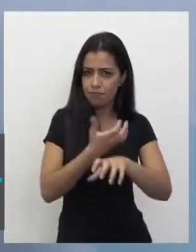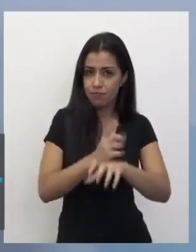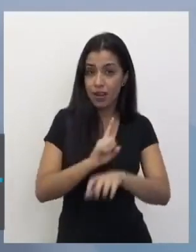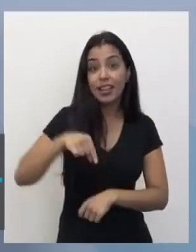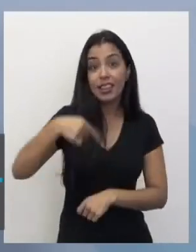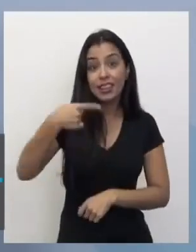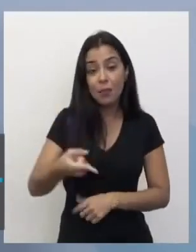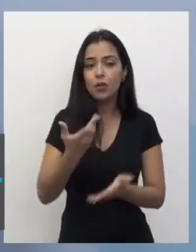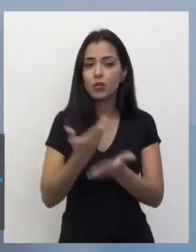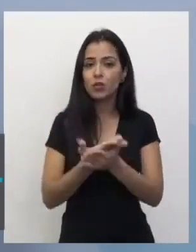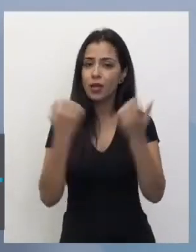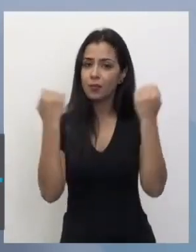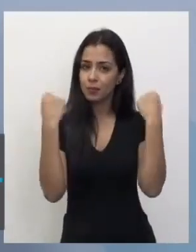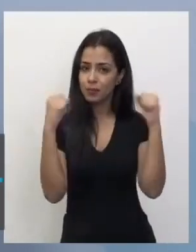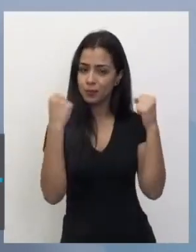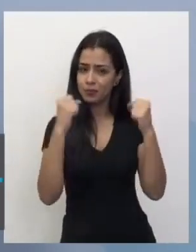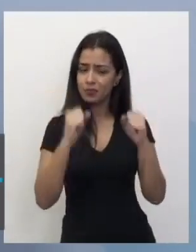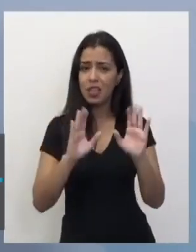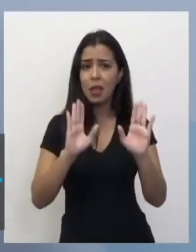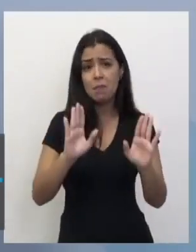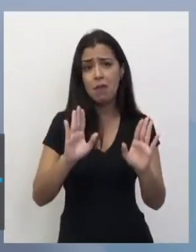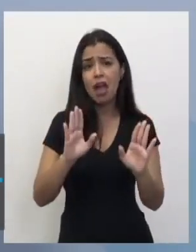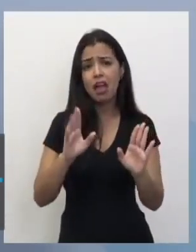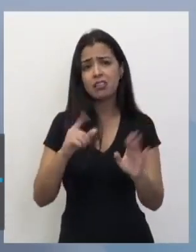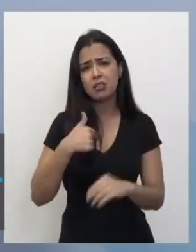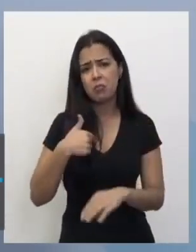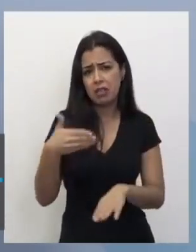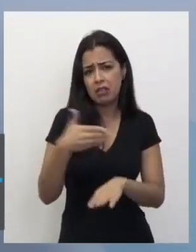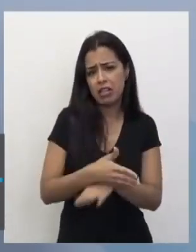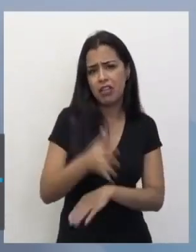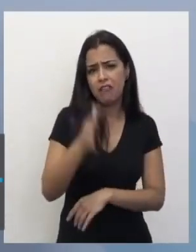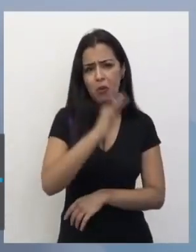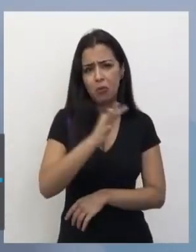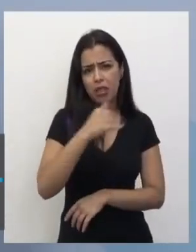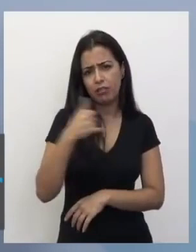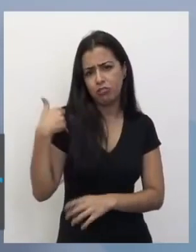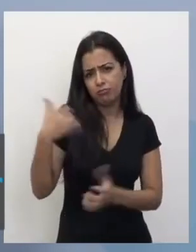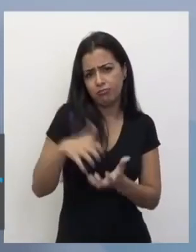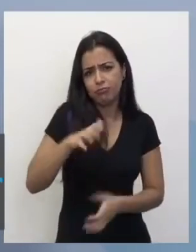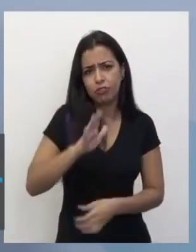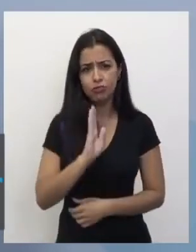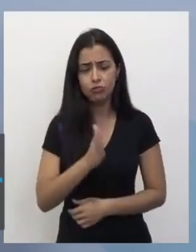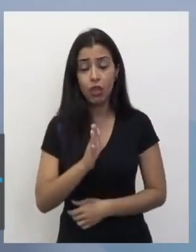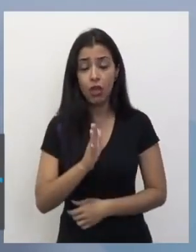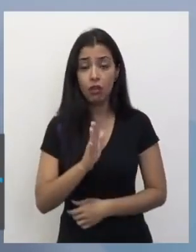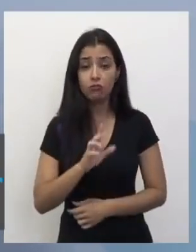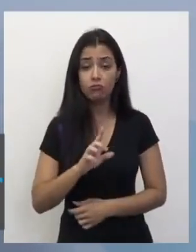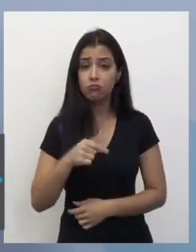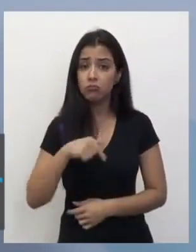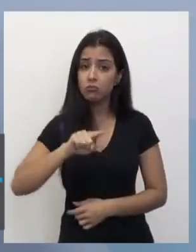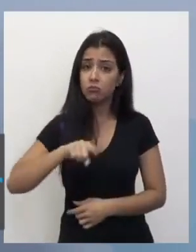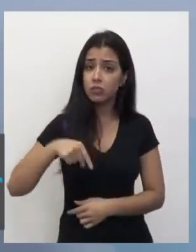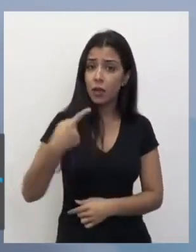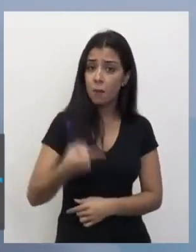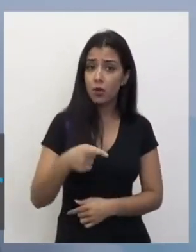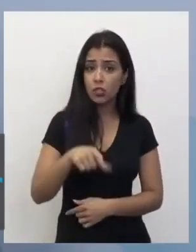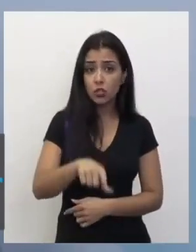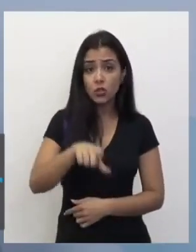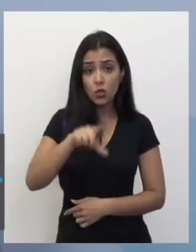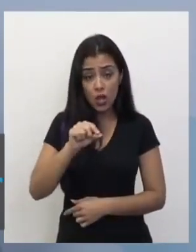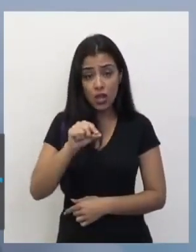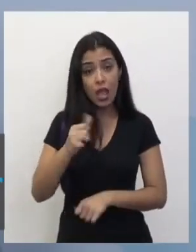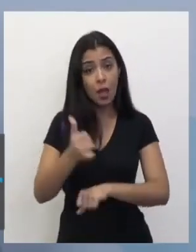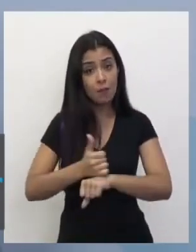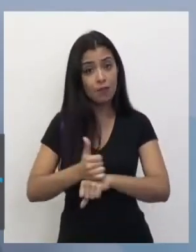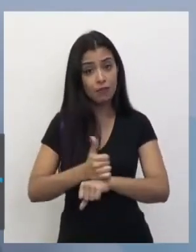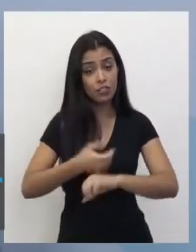como eu já entrei na faculdade também com uma idade já não tão jovem, né? E aí eu acabei seguindo a carreira de biólogo mesmo,